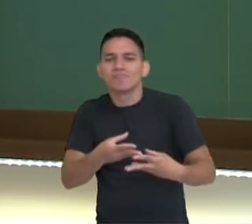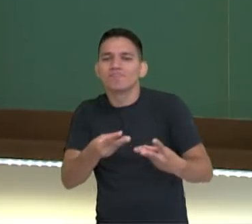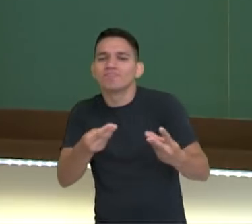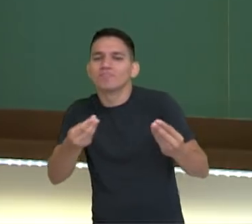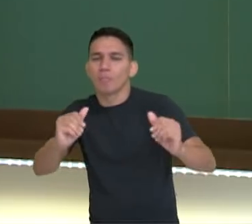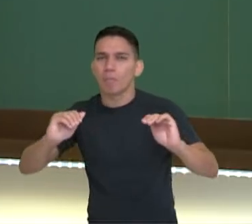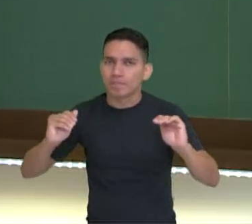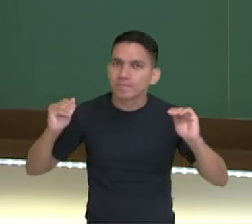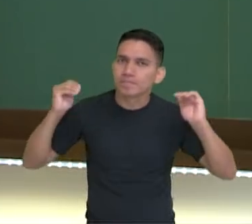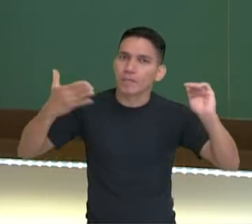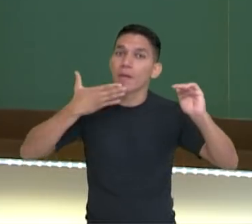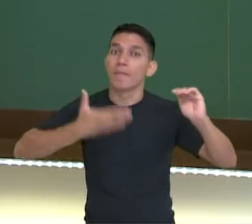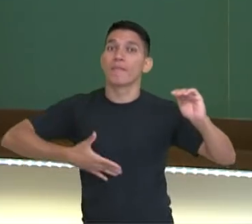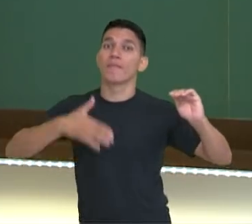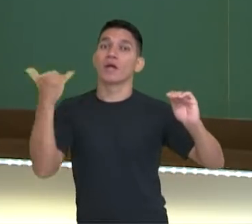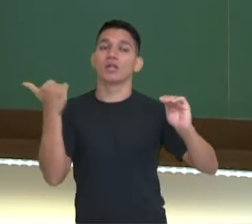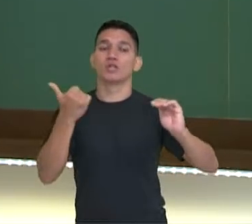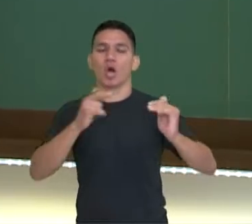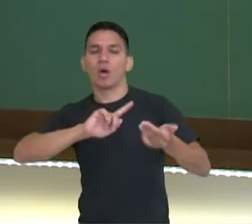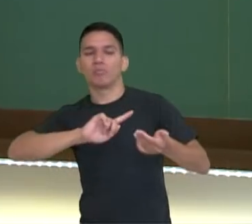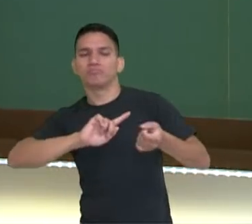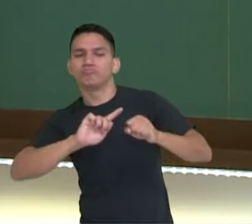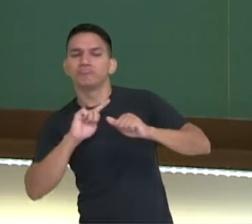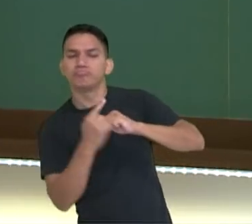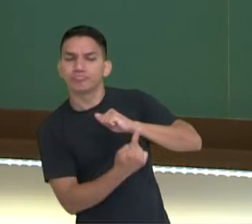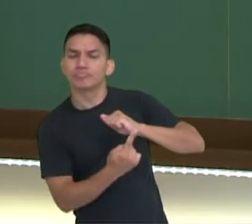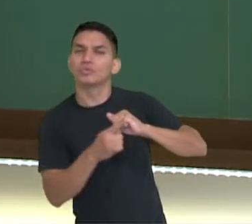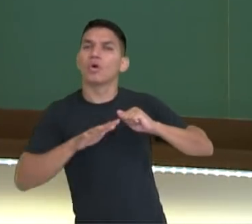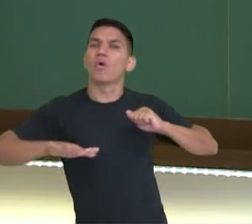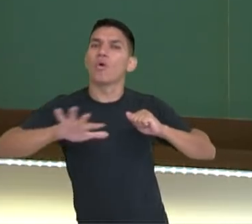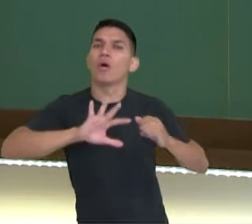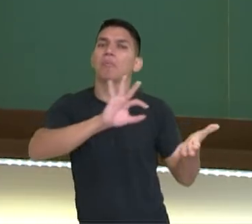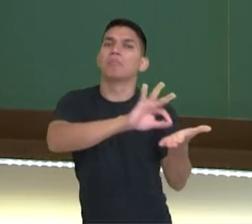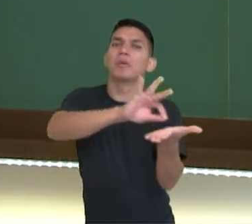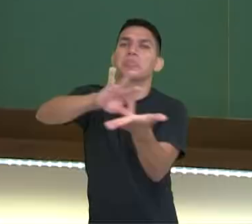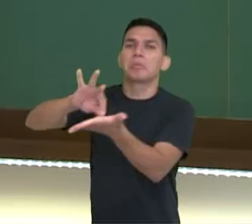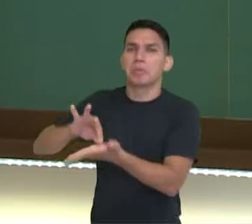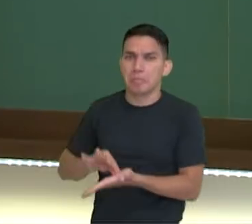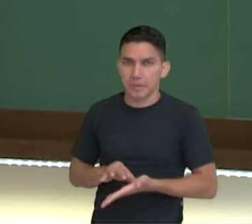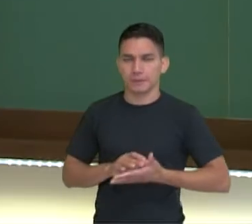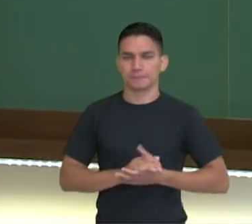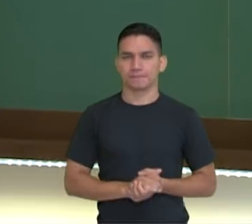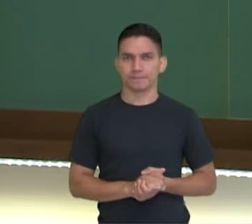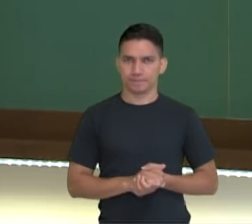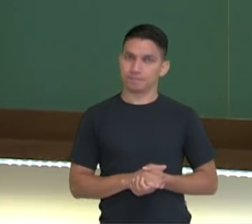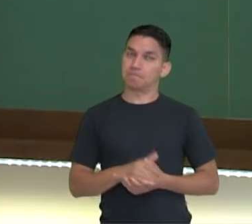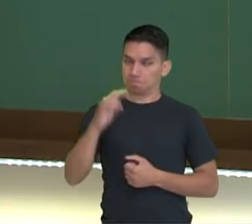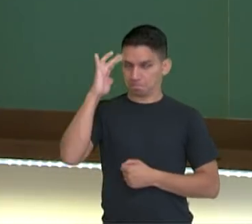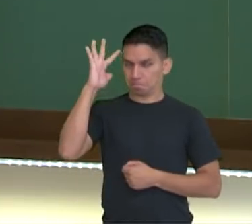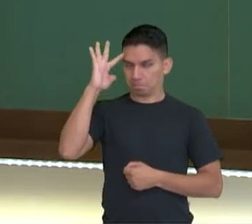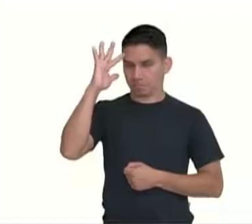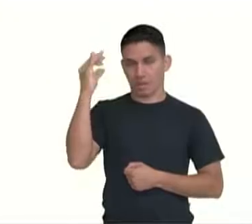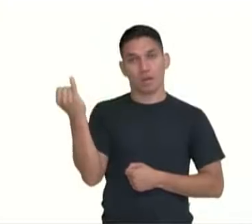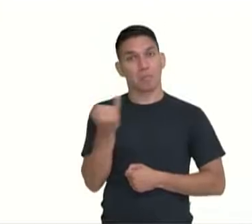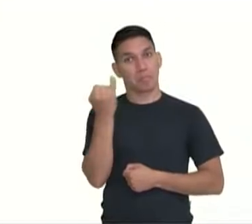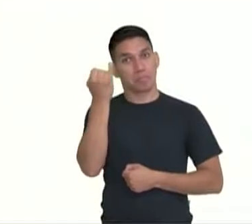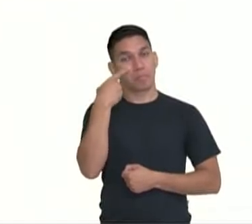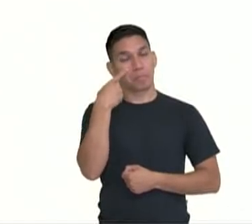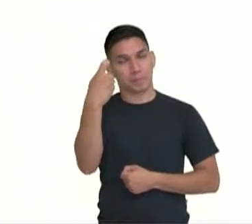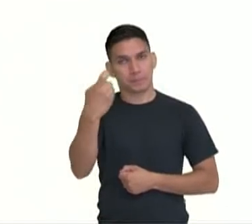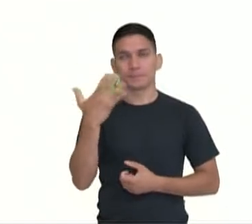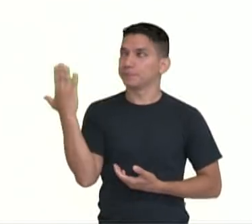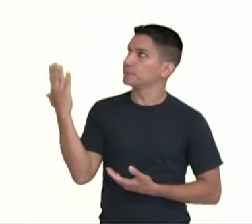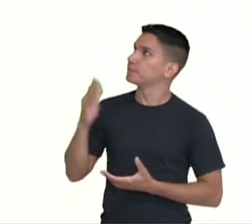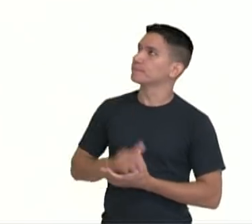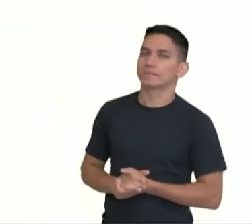aperfeiçoar a orientação geográfica e a localização geográfica, ok? Bem importante a gente pensar nisso também. E aí, nós vamos ter